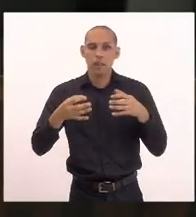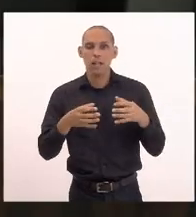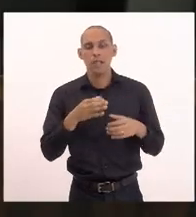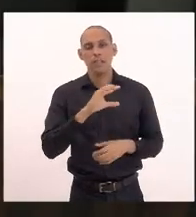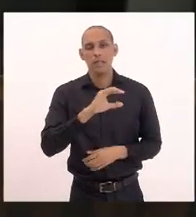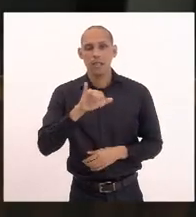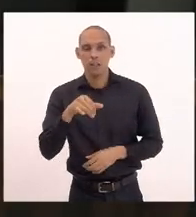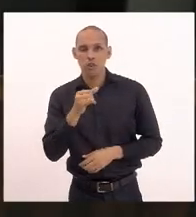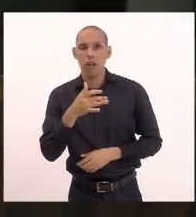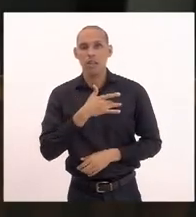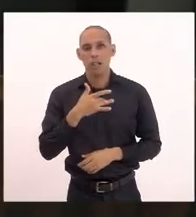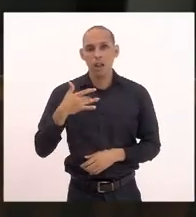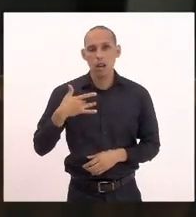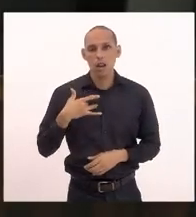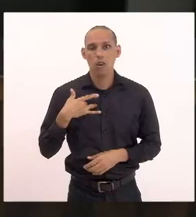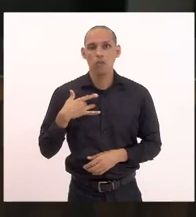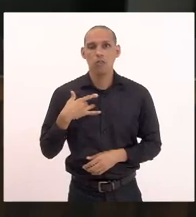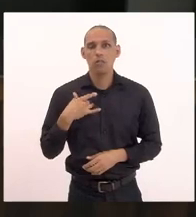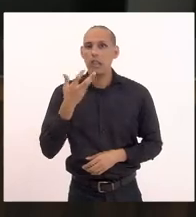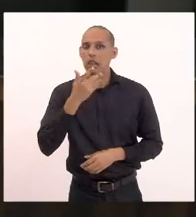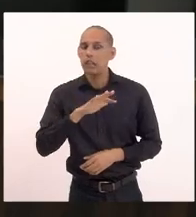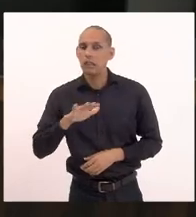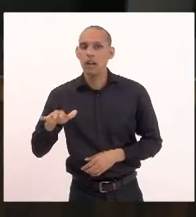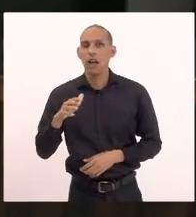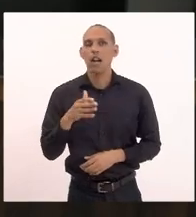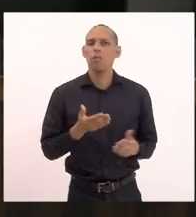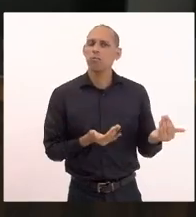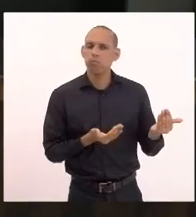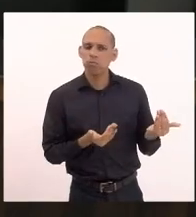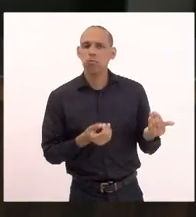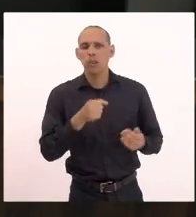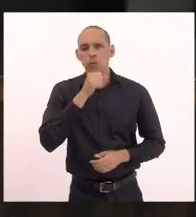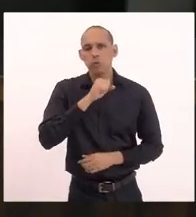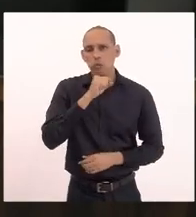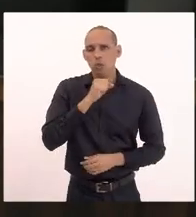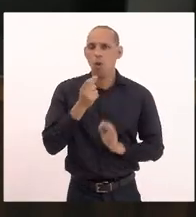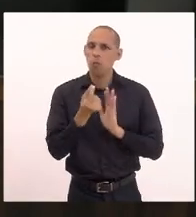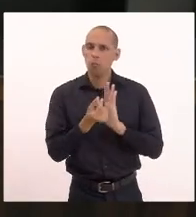Justiça, Saúde e Assuntos da Criança e Adolescente, Idoso e do Orçamento.